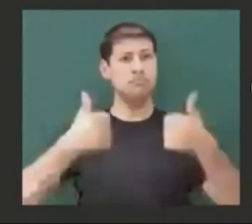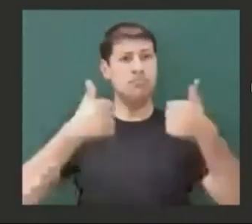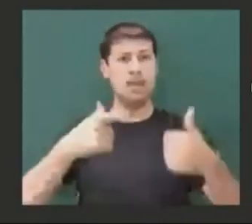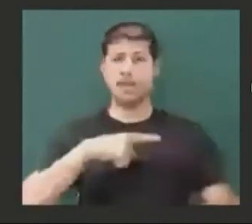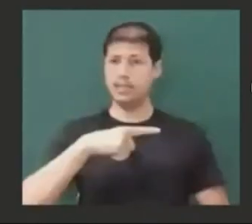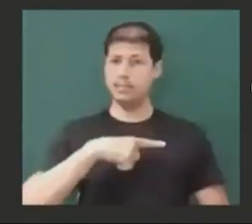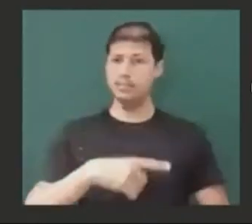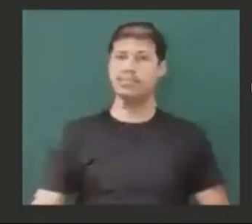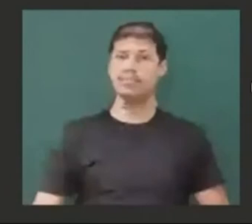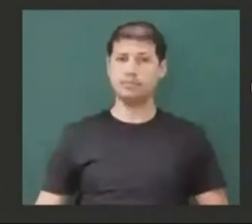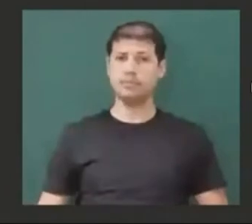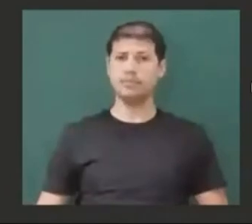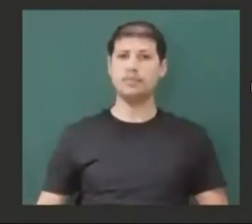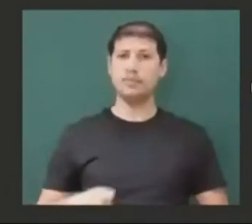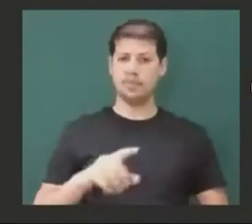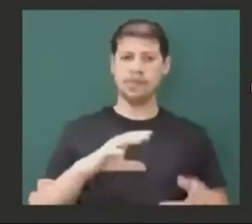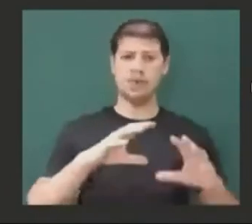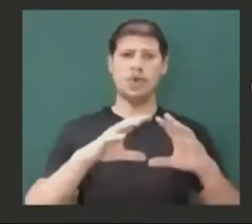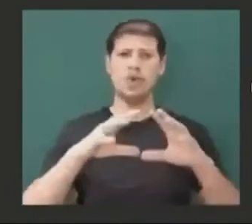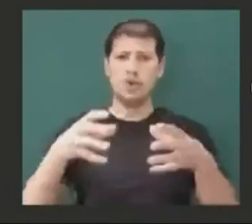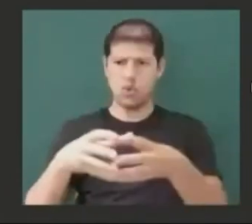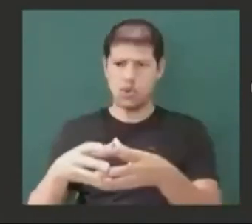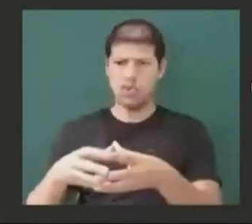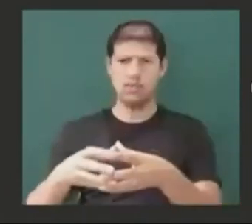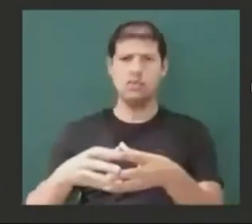de catadores, como eu faço parte,